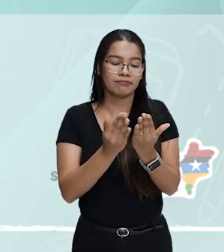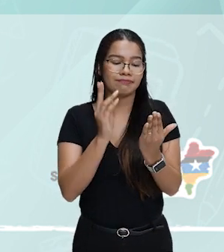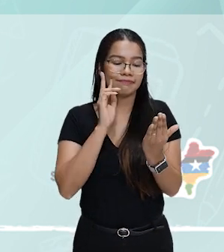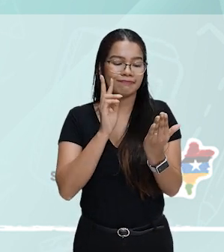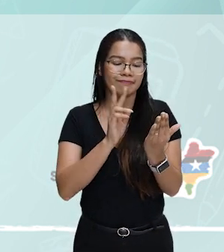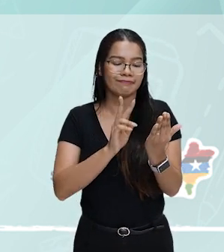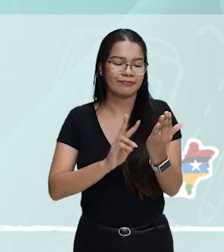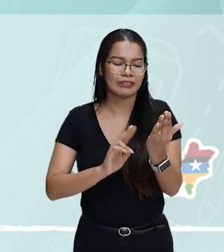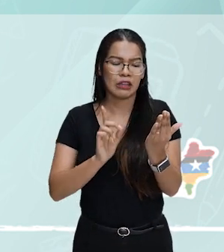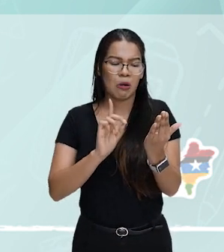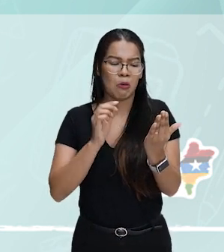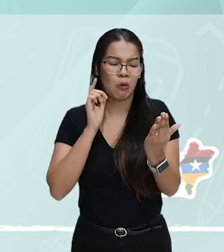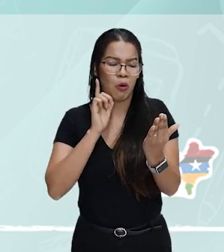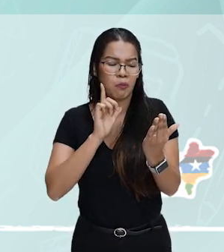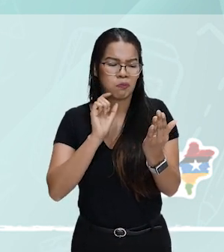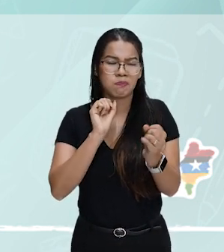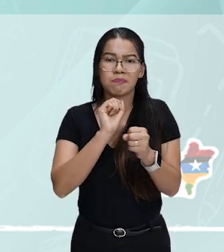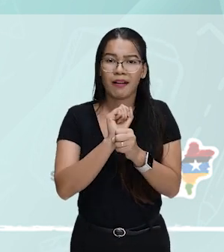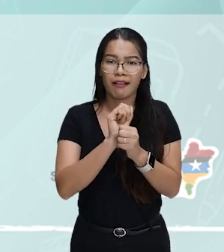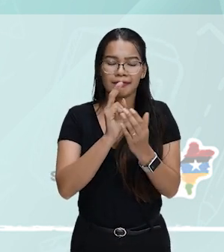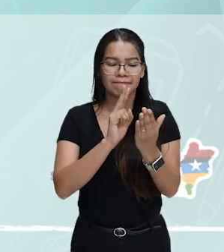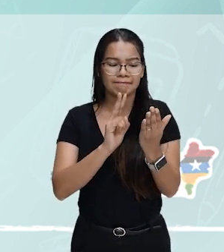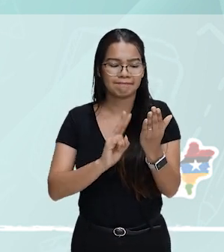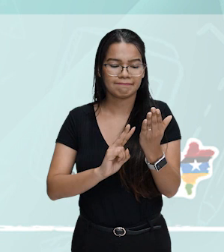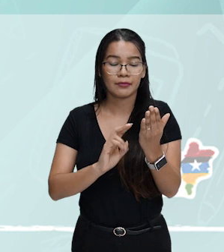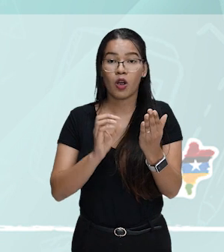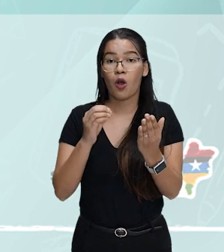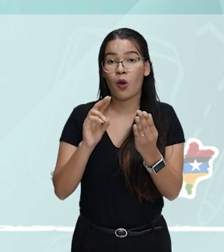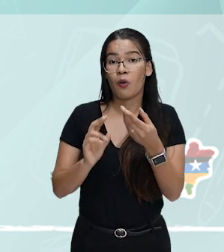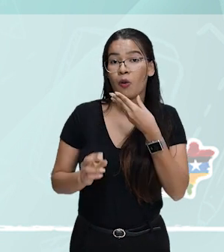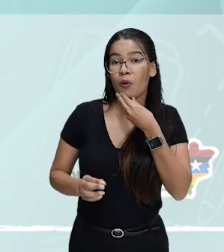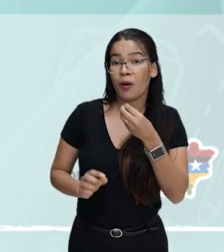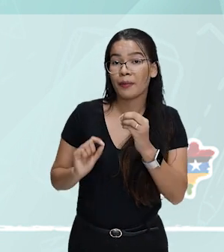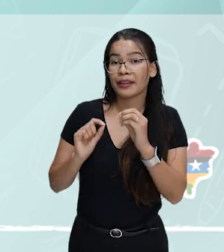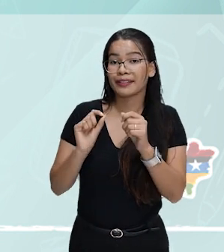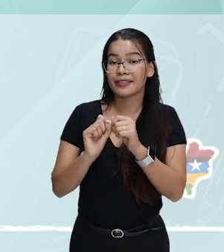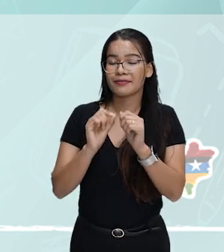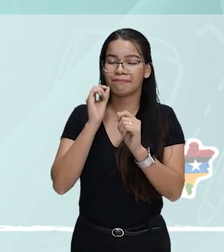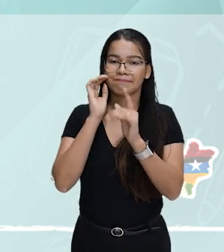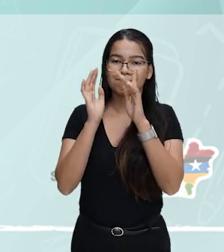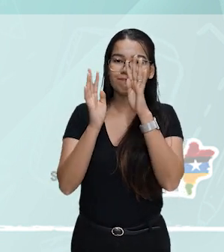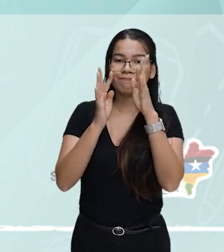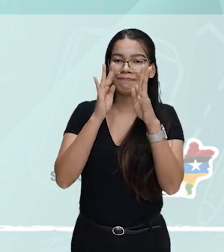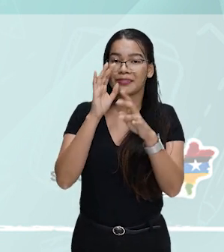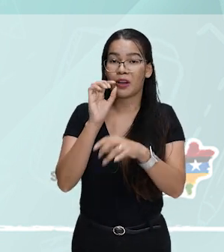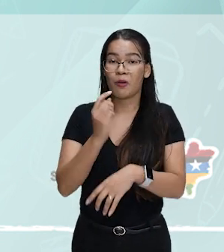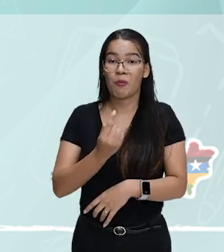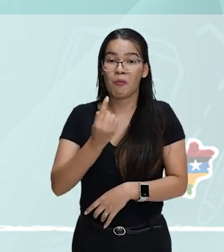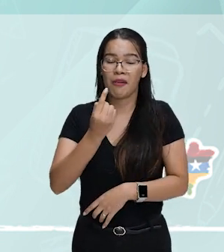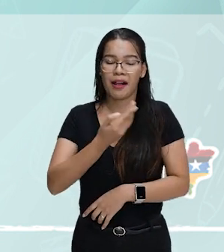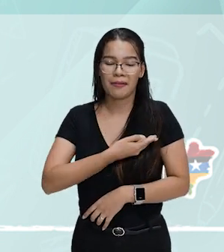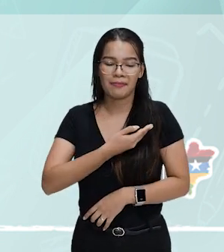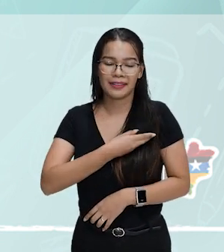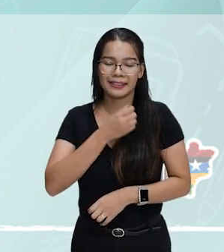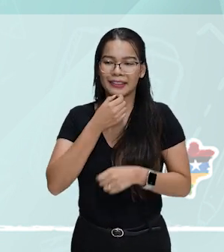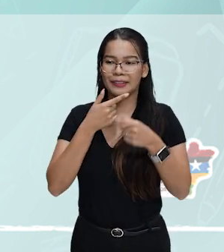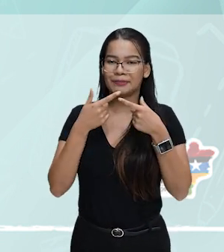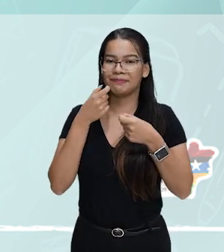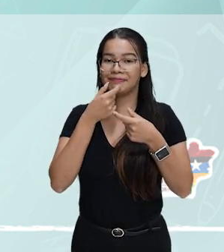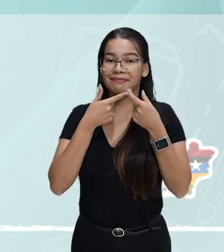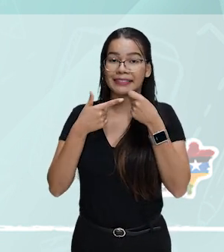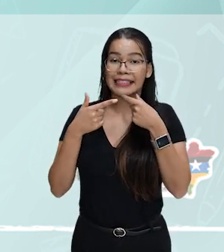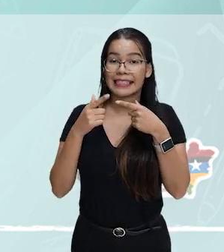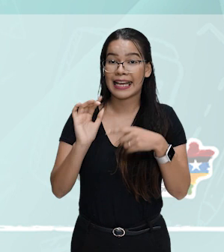a gente não consegue fechar, um homem que nos faz sonhar, uma amiga que nos faz rir.